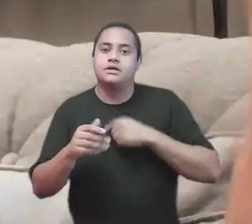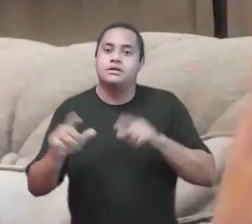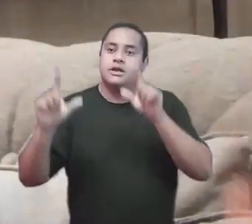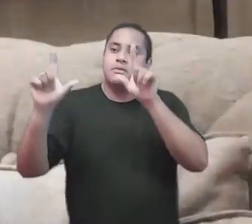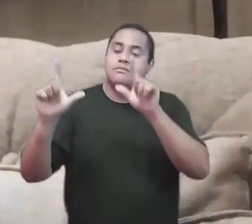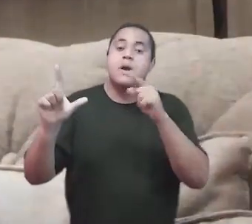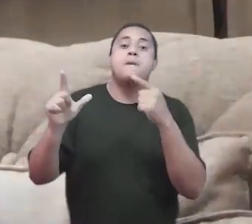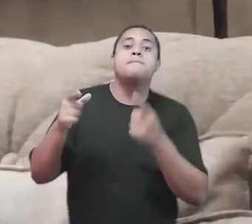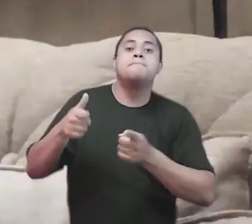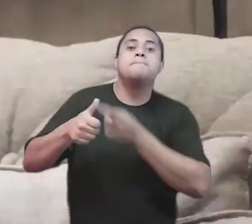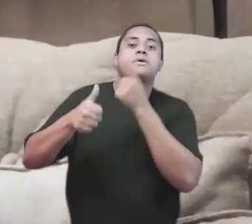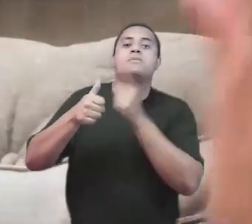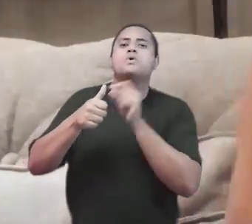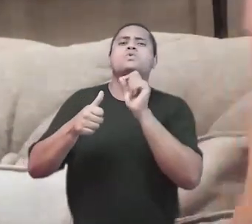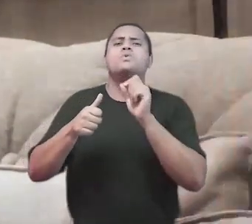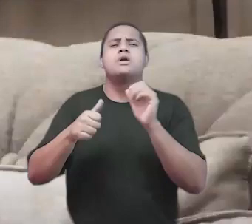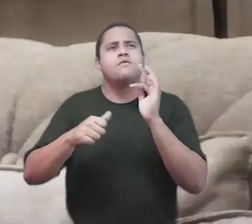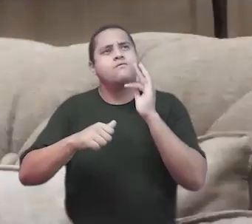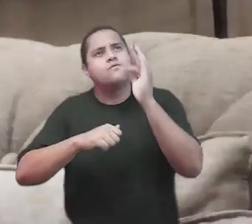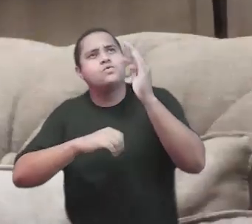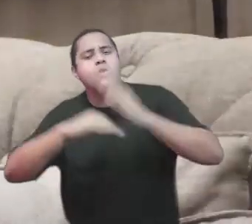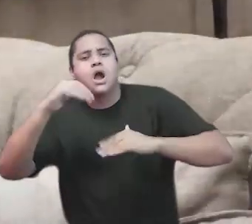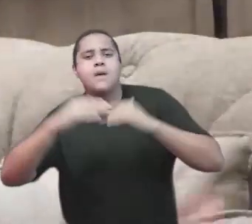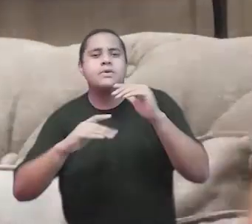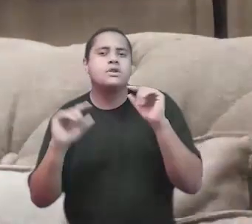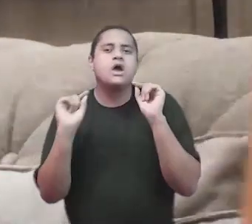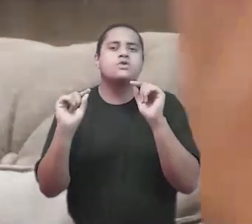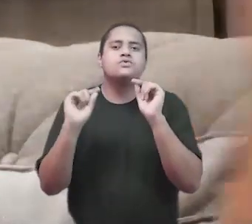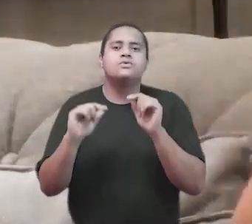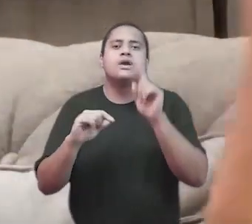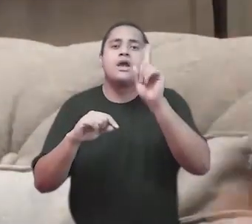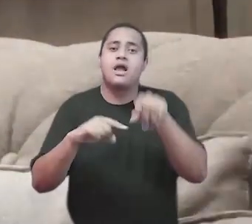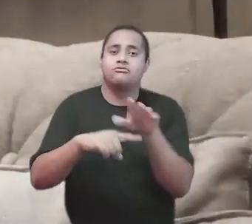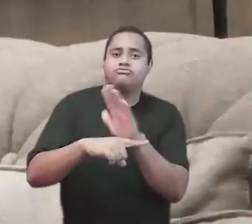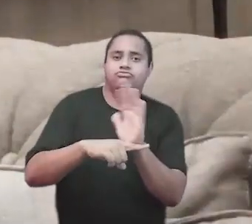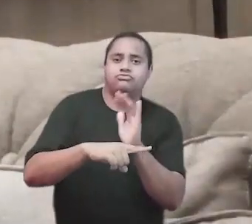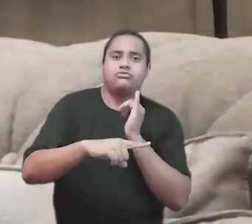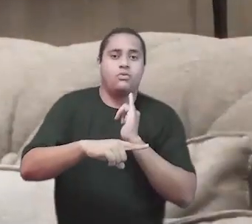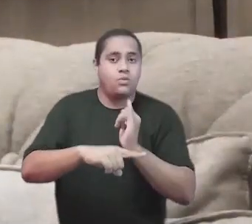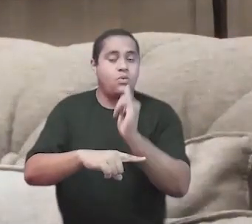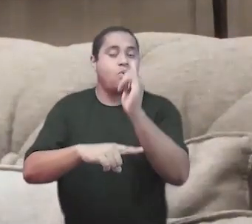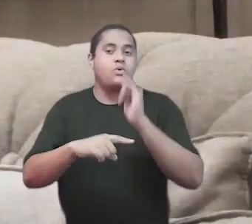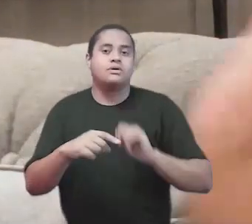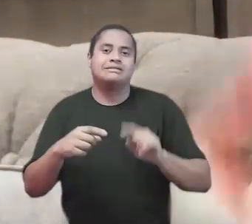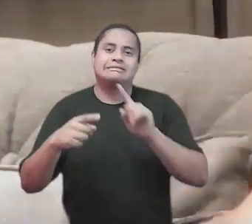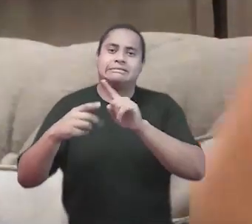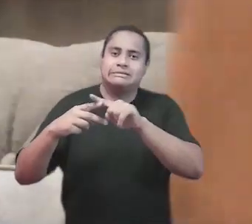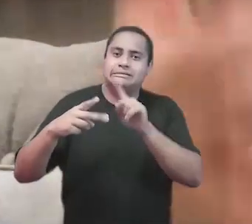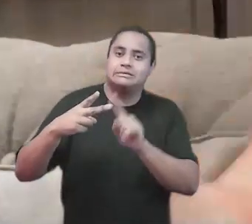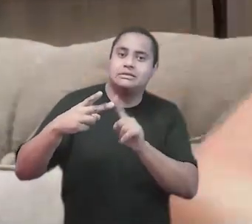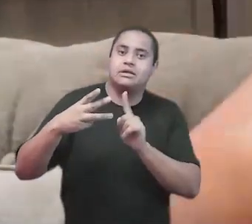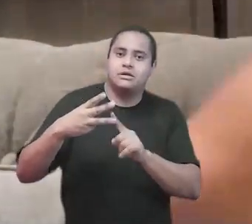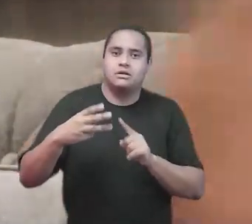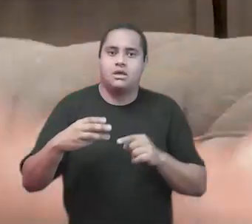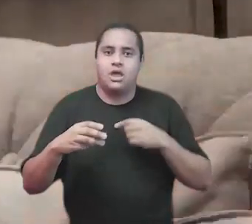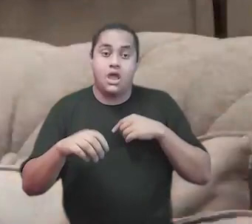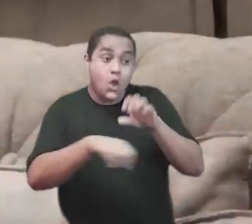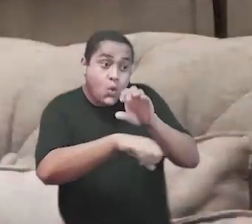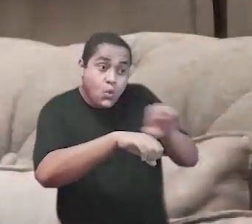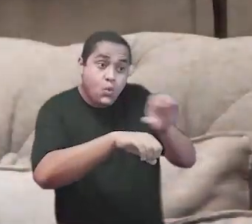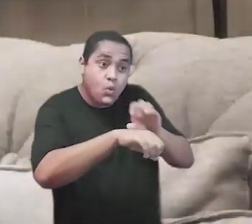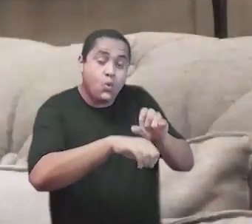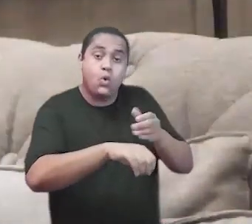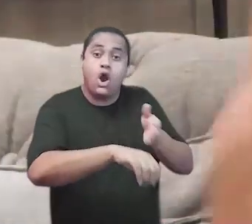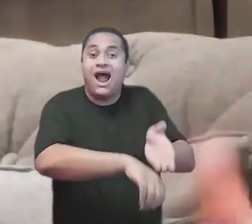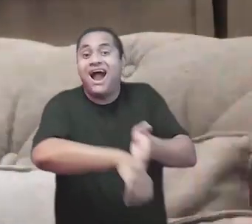que é Habilidades do Futuro. O Habilidades do Futuro é tipo um documentário em 3 partes que eu sempre liberei abertamente